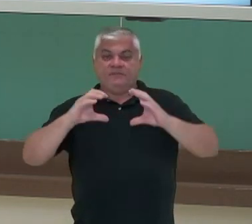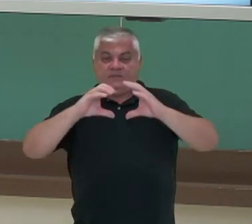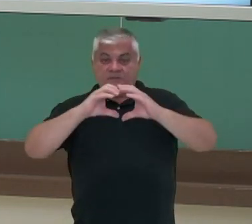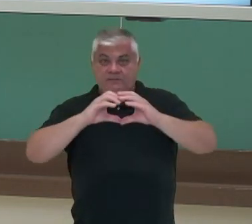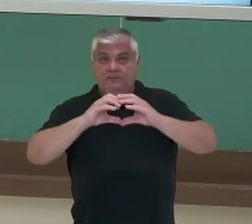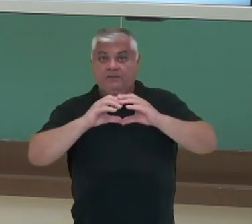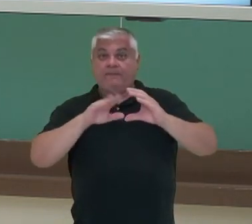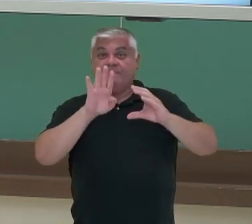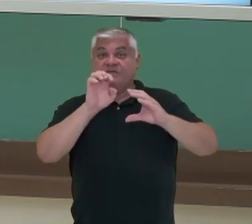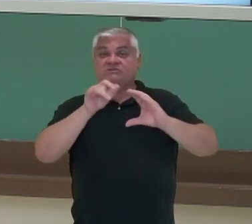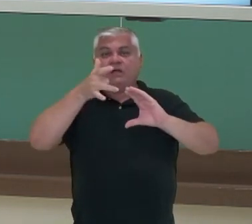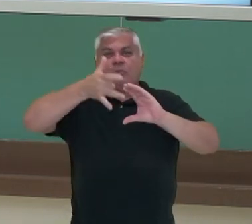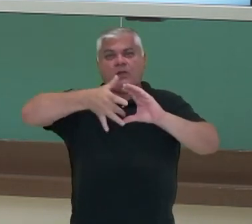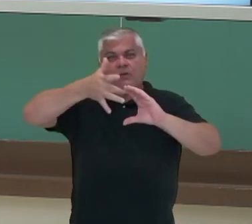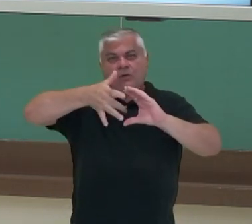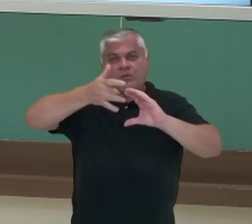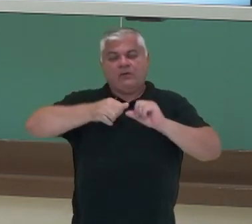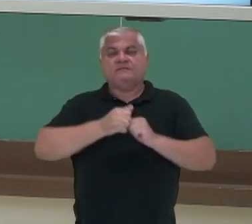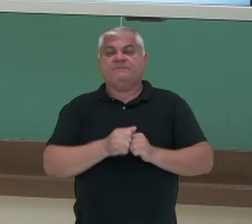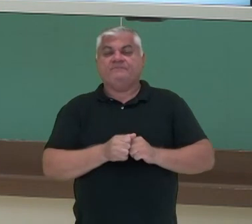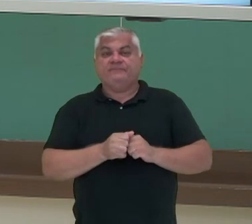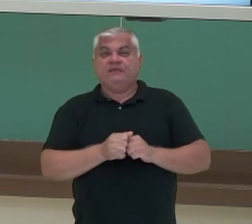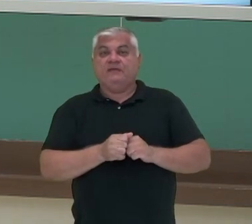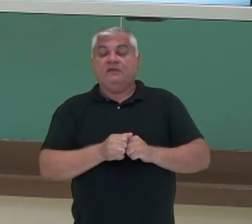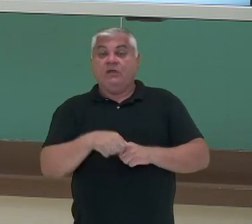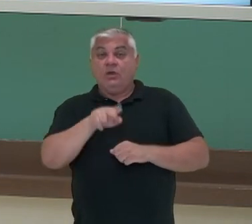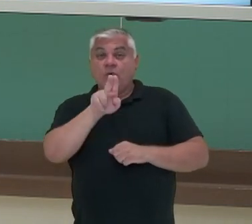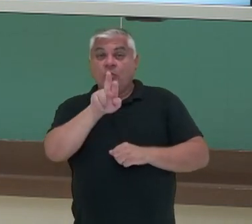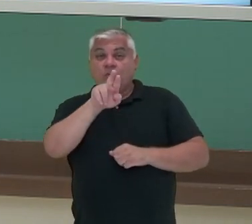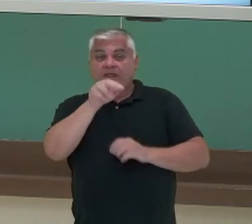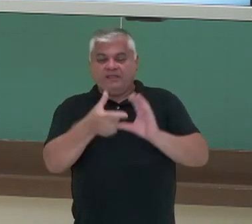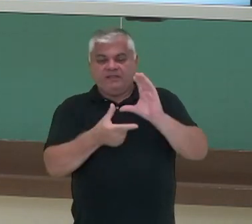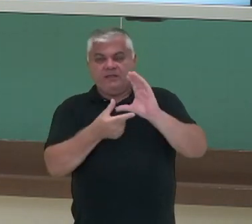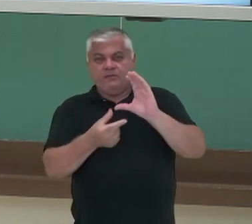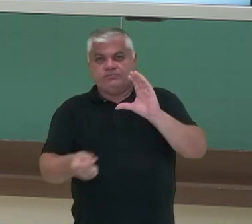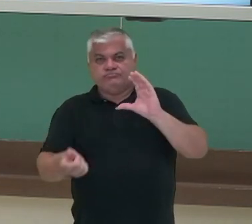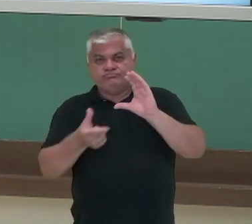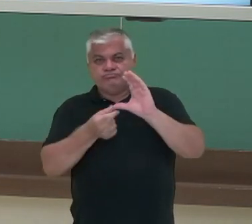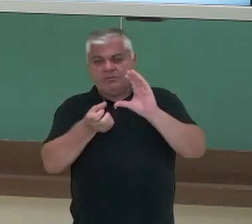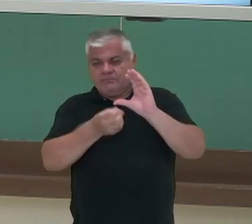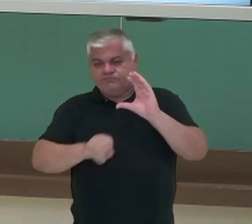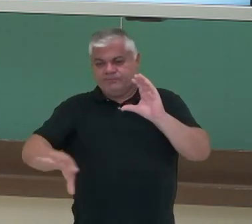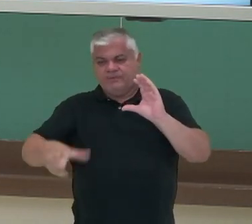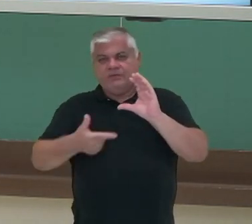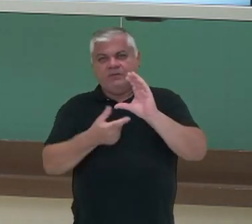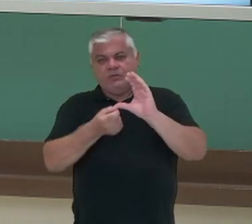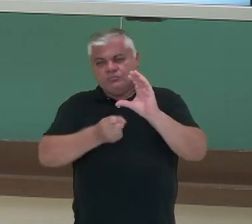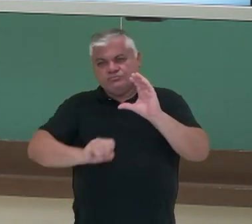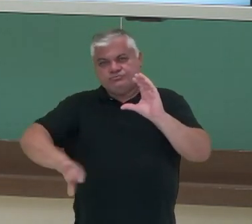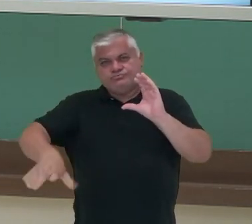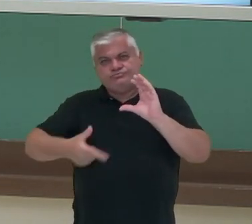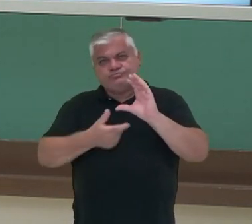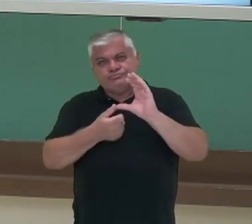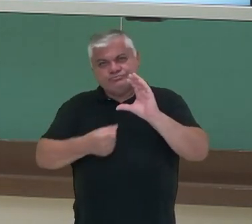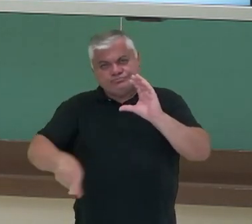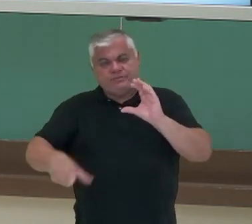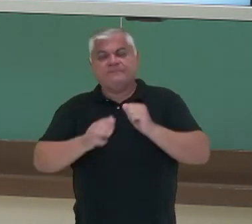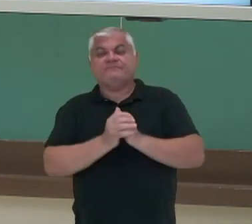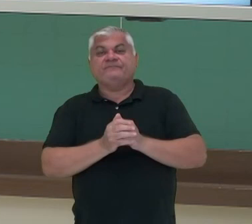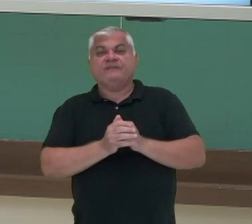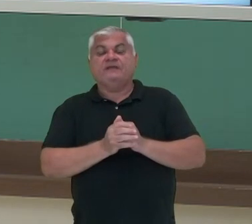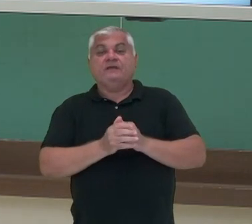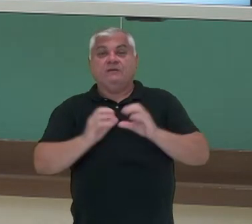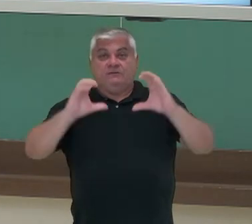como armazenador, a uretra responsável por conduzir ou expelir para fora do corpo essa urina,